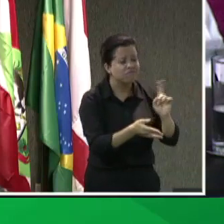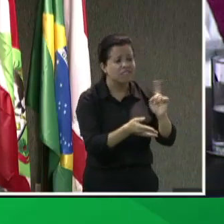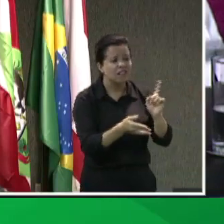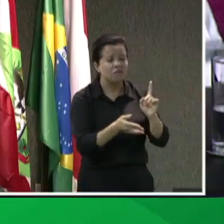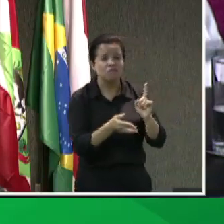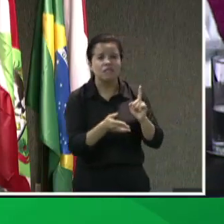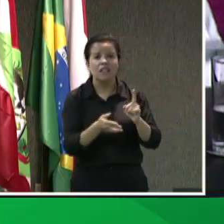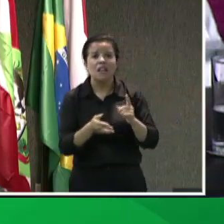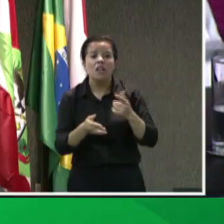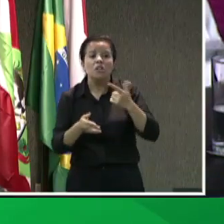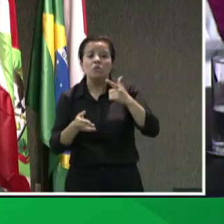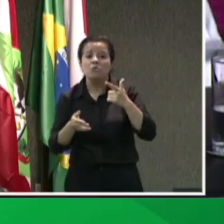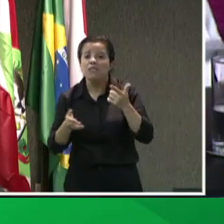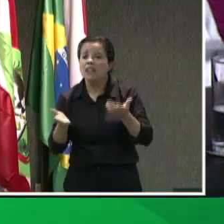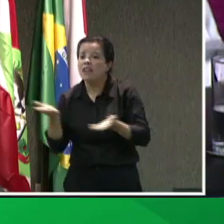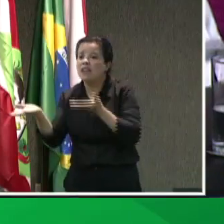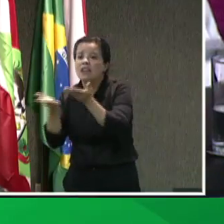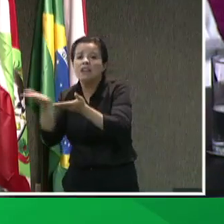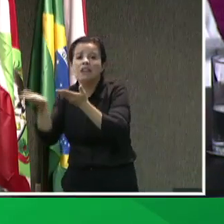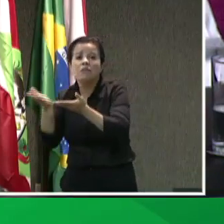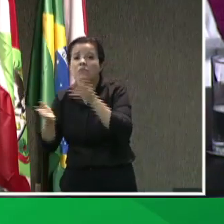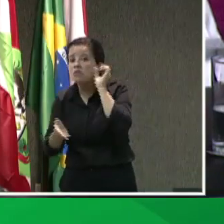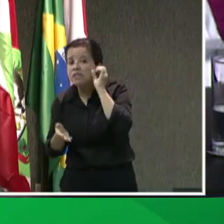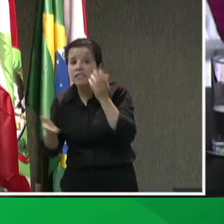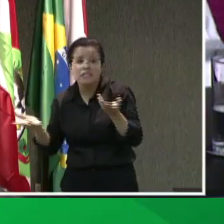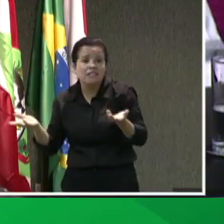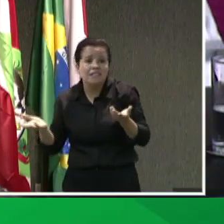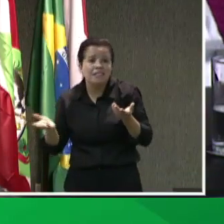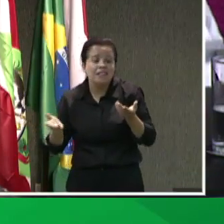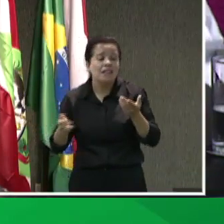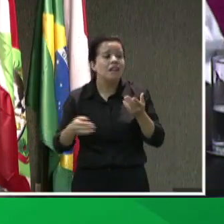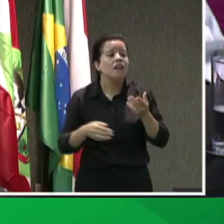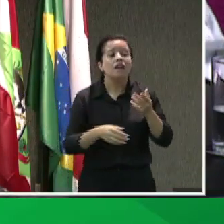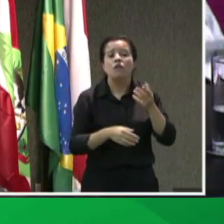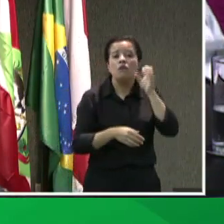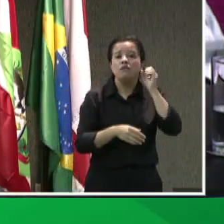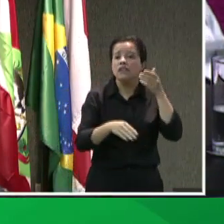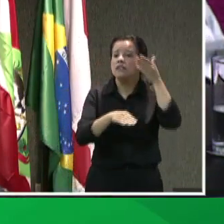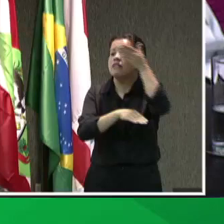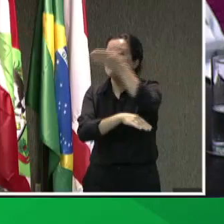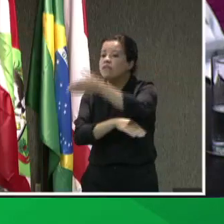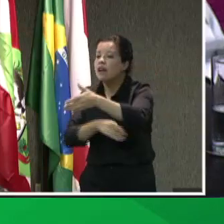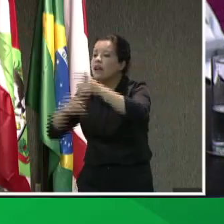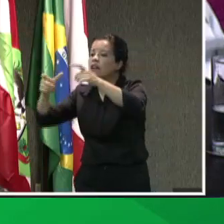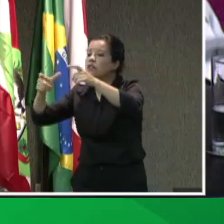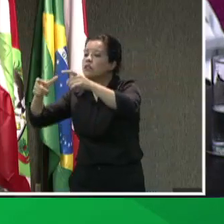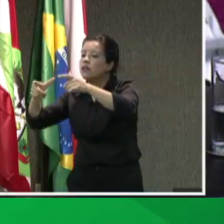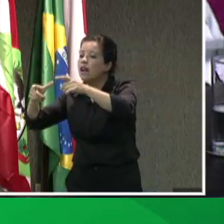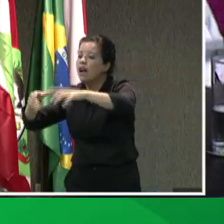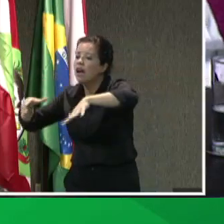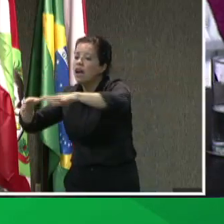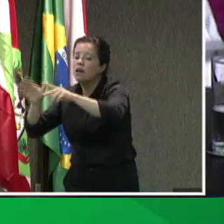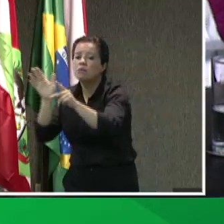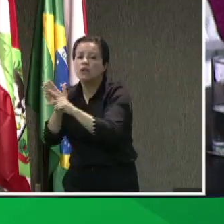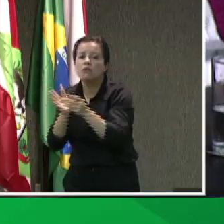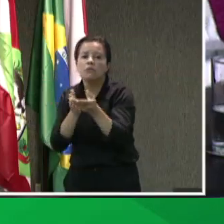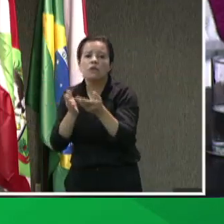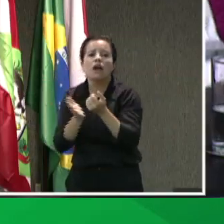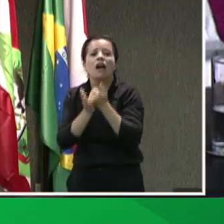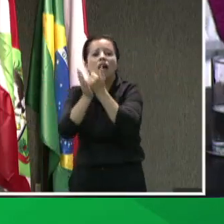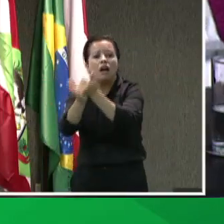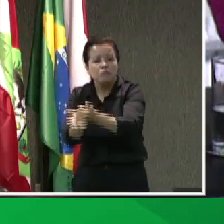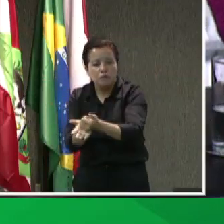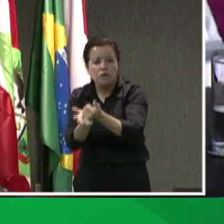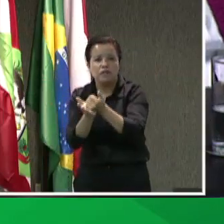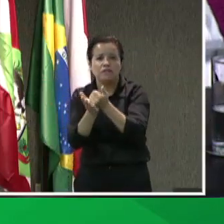uma cidade abandonada. Se for procurar um centro de informações turísticas hoje, em Florianópolis, você não vai encontrar. Eu venho cobrando isso na tribuna direto, que o